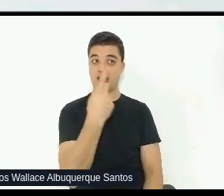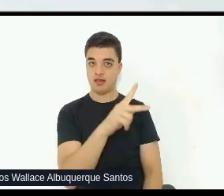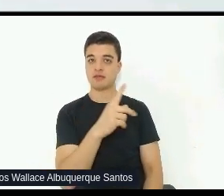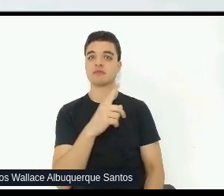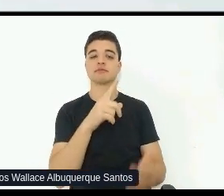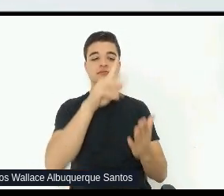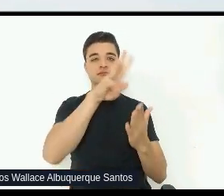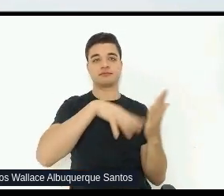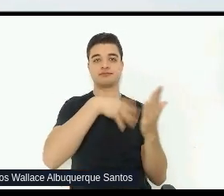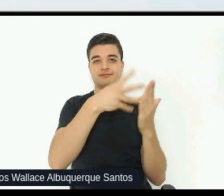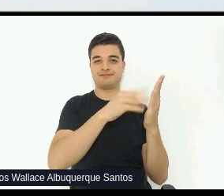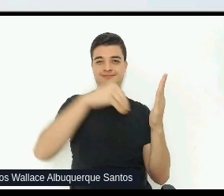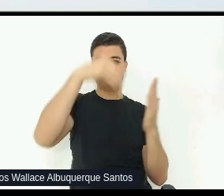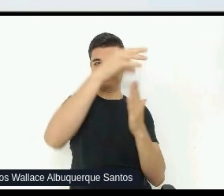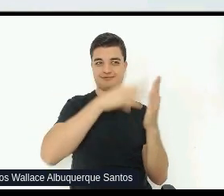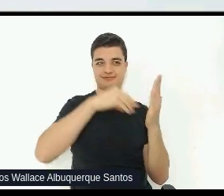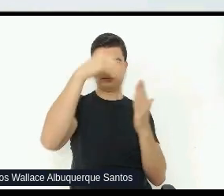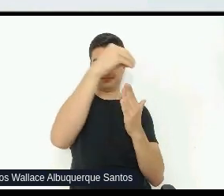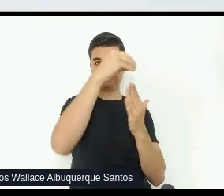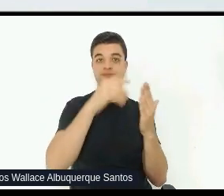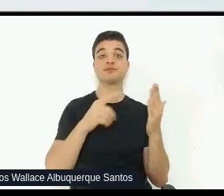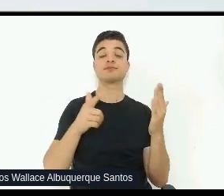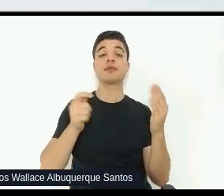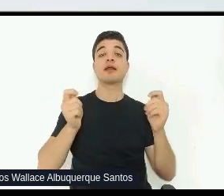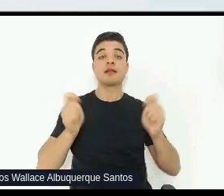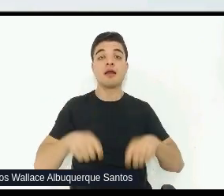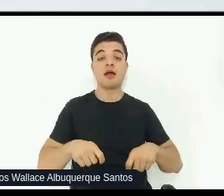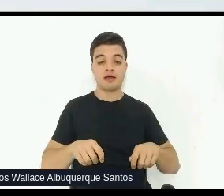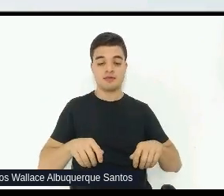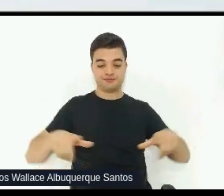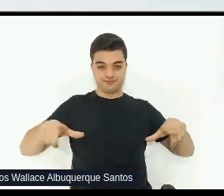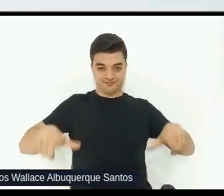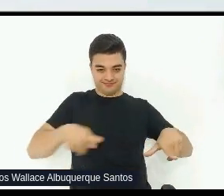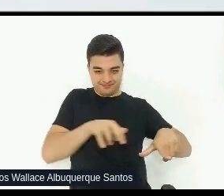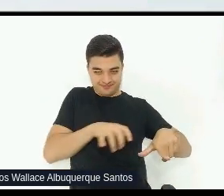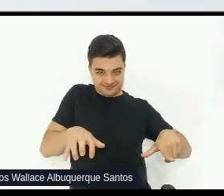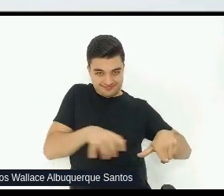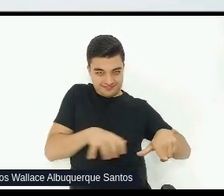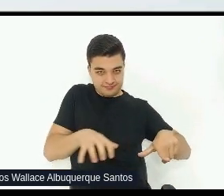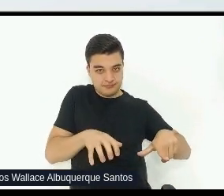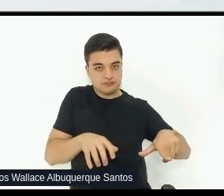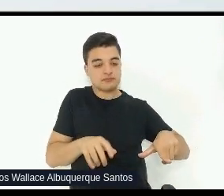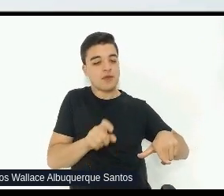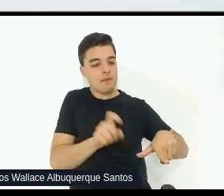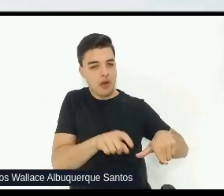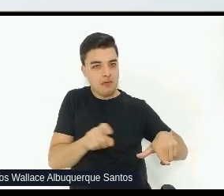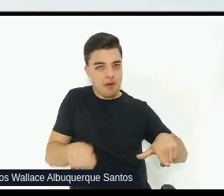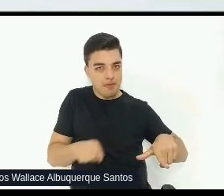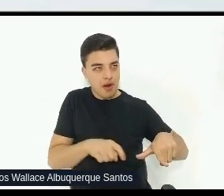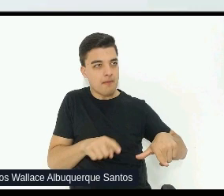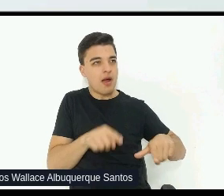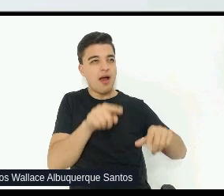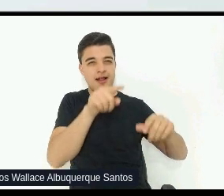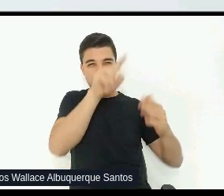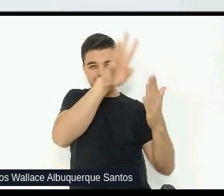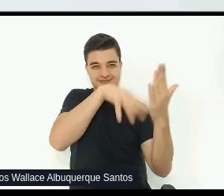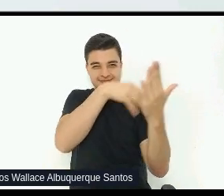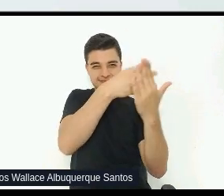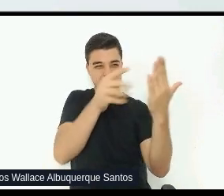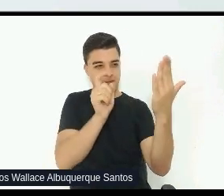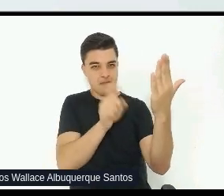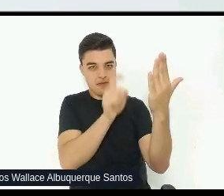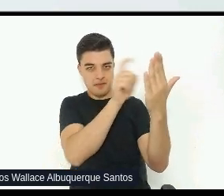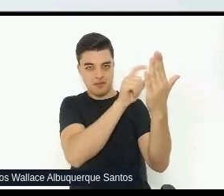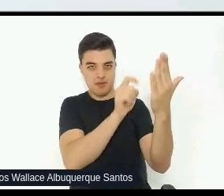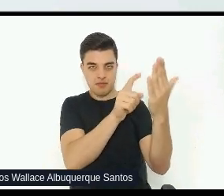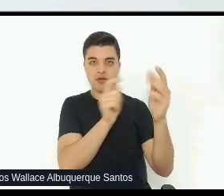navegar ele pelo teclado. Normalmente o que a gente vê nas interfaces? A pessoa, quando tem esse calendário, ela não consegue navegar pelo teclado,